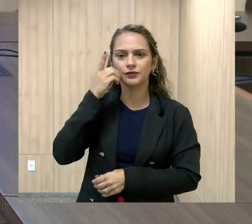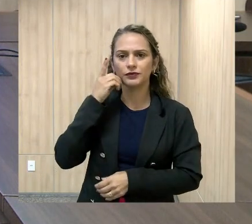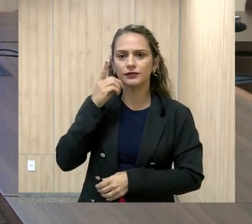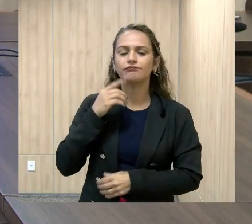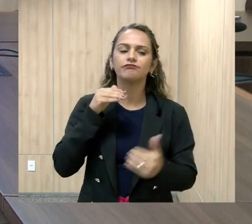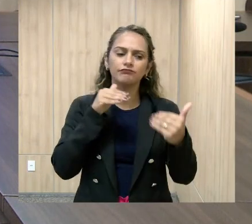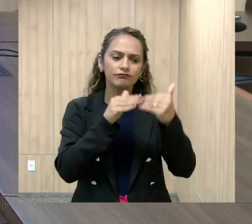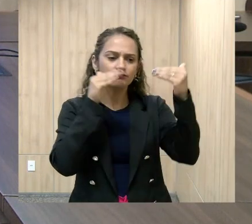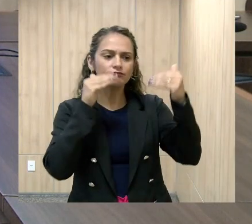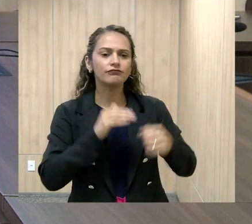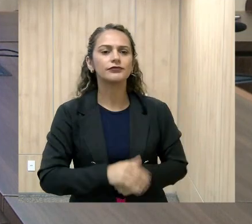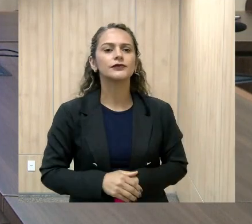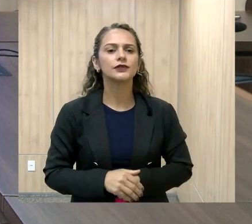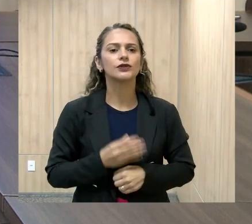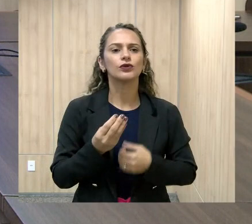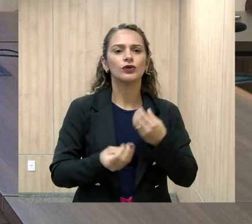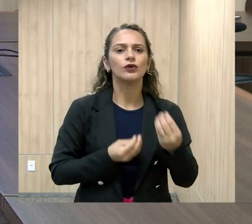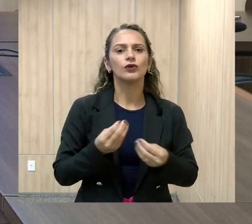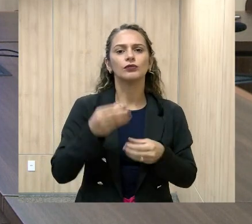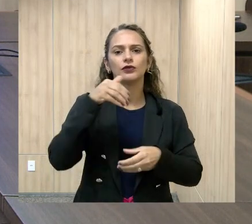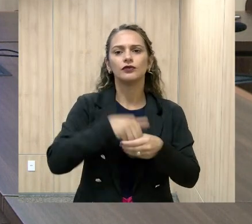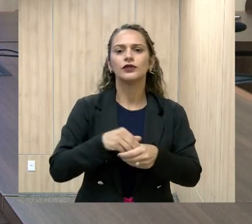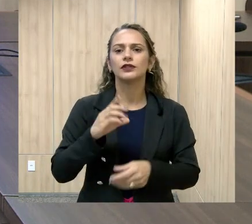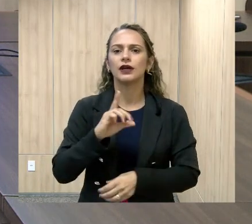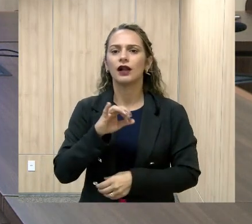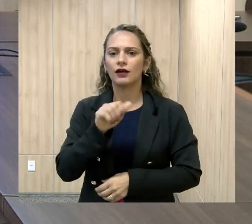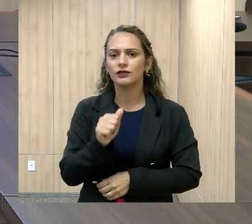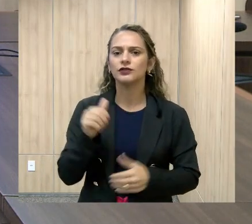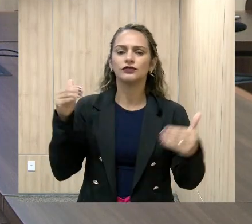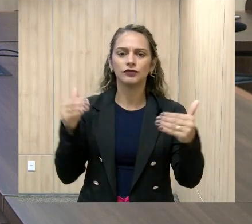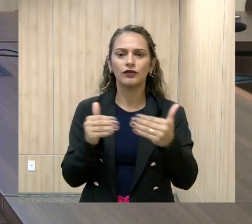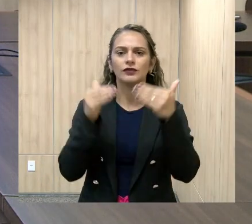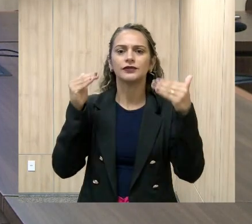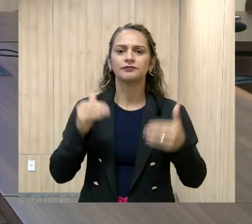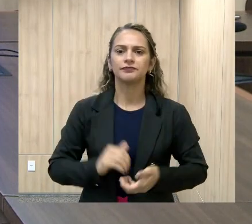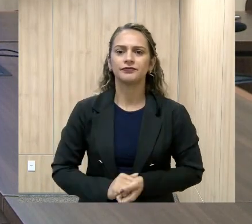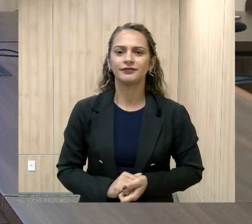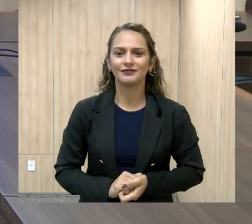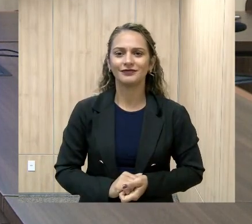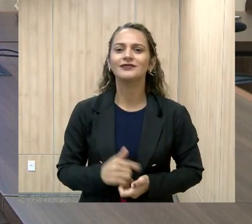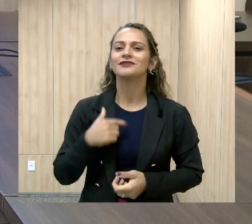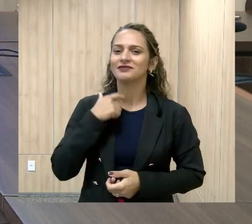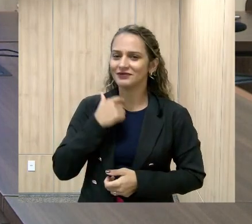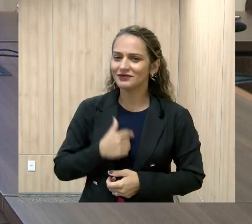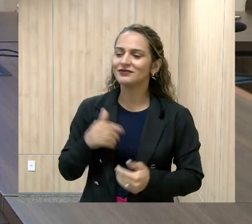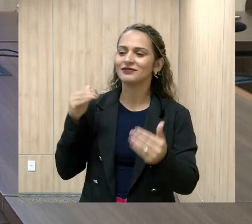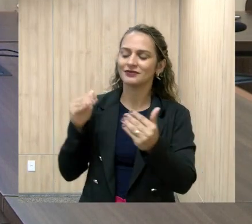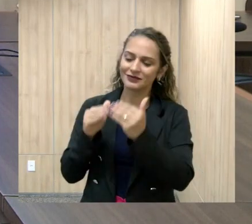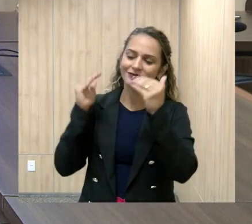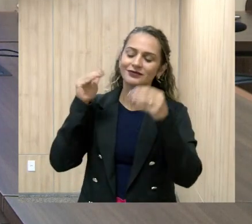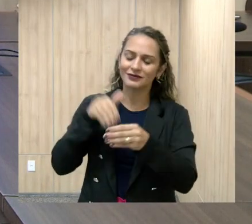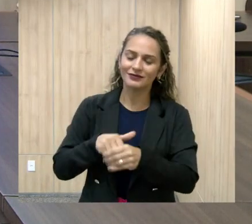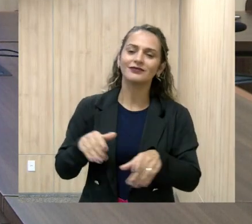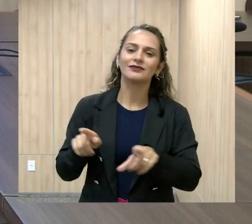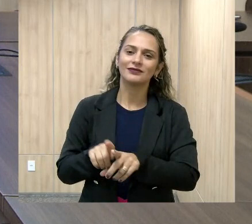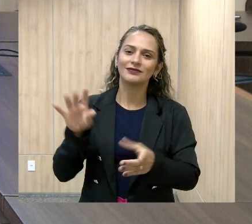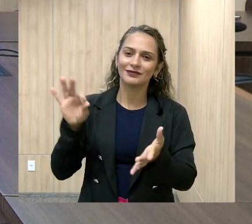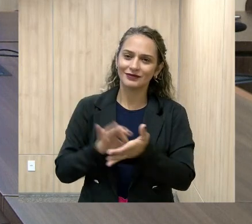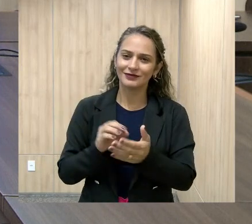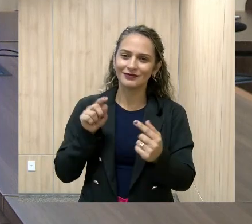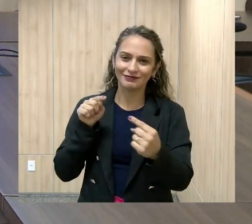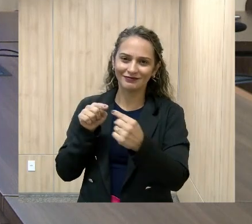Ismael de acordo como vota deputada Cláudia moto favorável Eu voto favorável